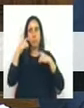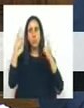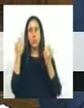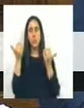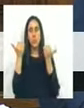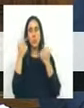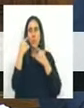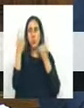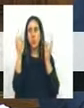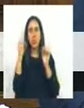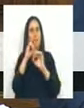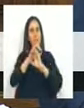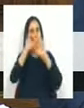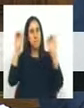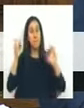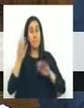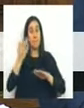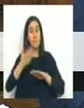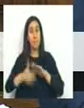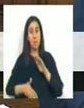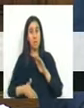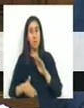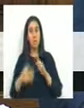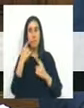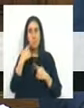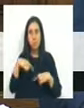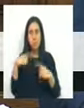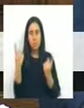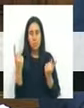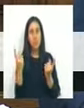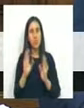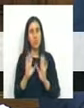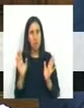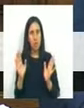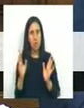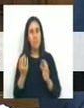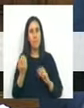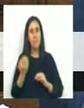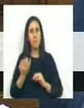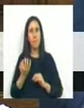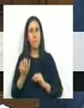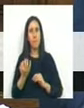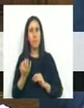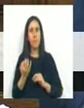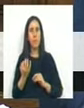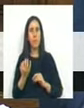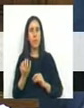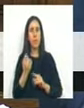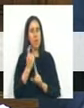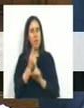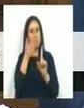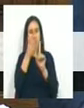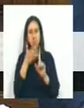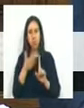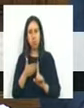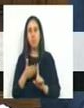notícias, e a partir do momento em que passou a ser mais público e que passou a haver uma menção